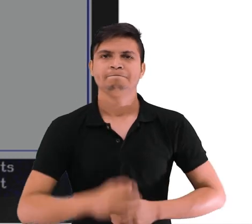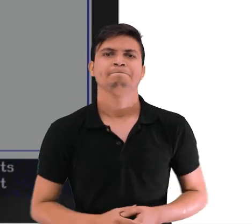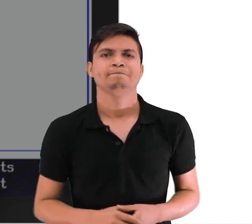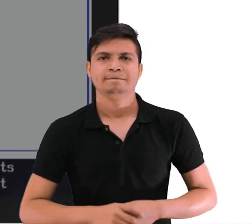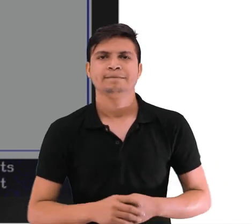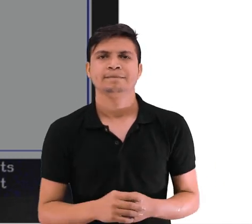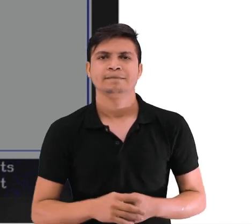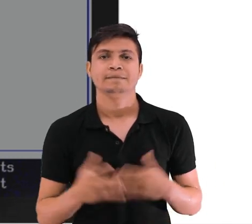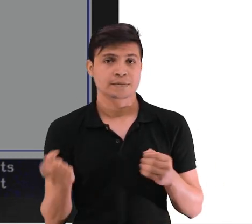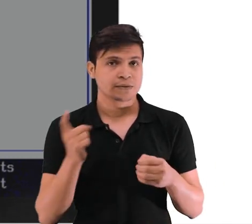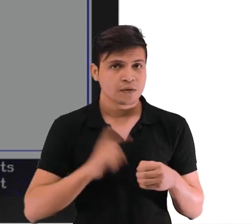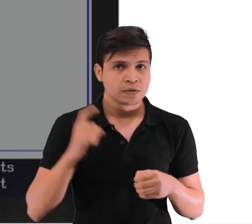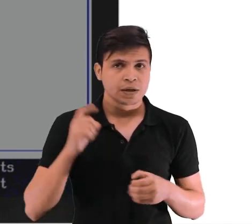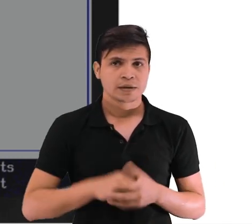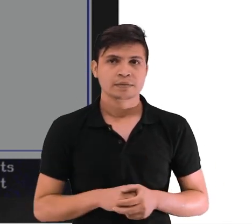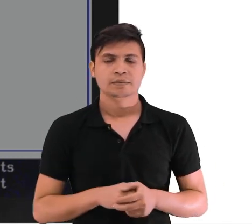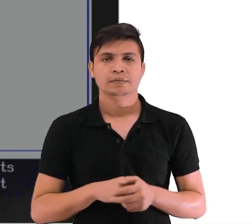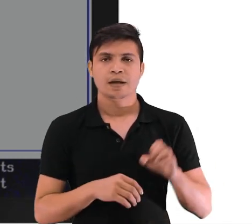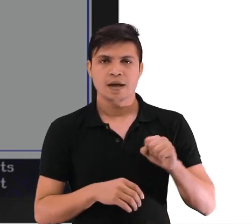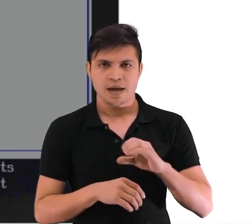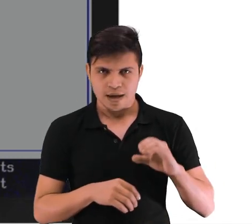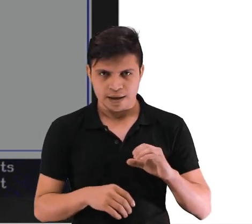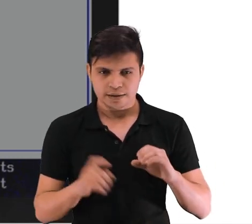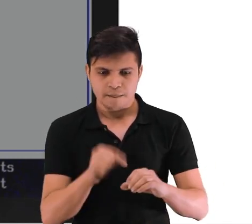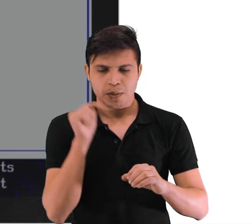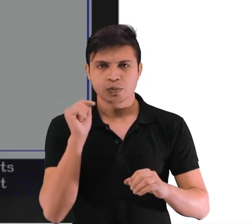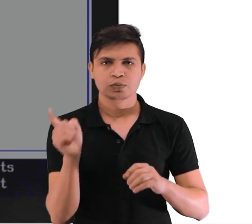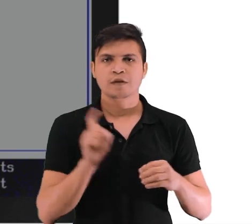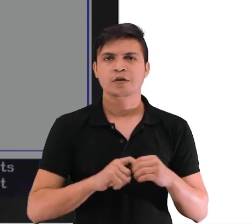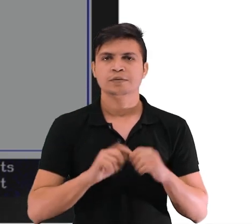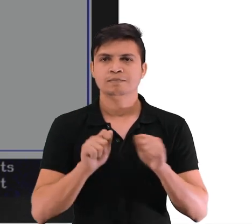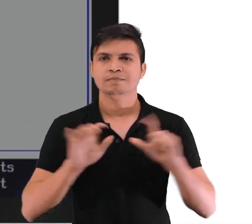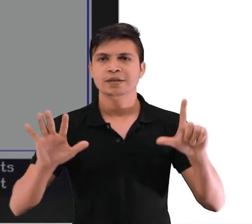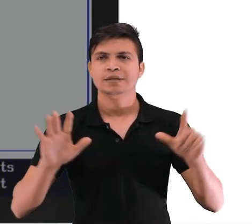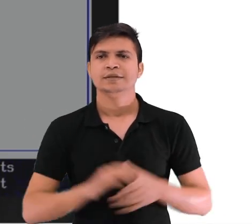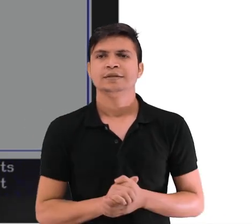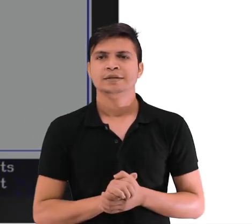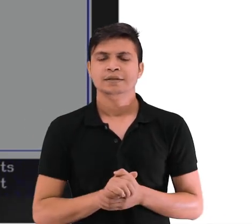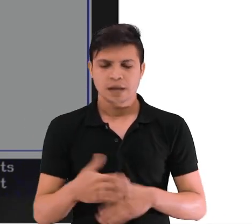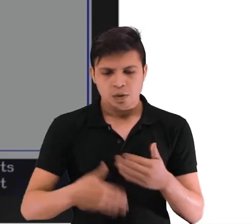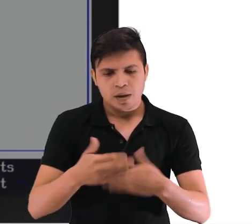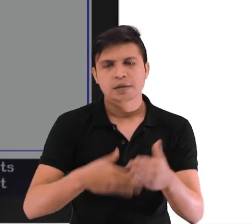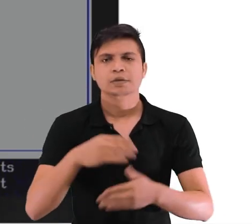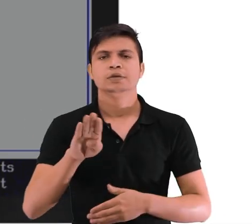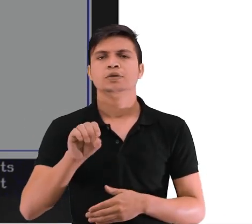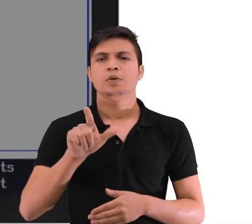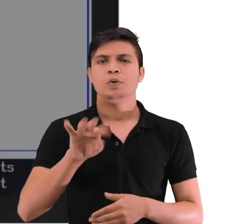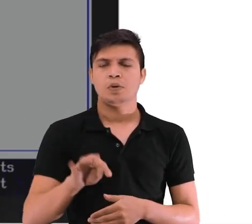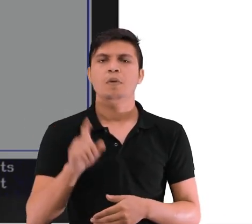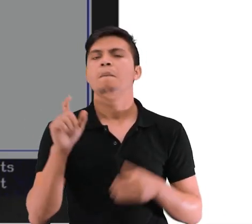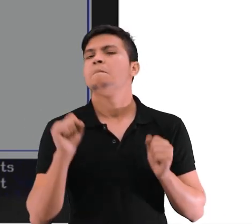Vamos voltar, apertando ESC. A sequência do boot que a gente pode ver aqui, Automatic